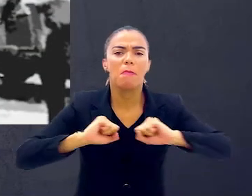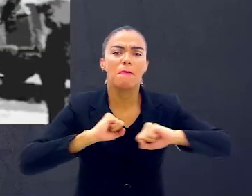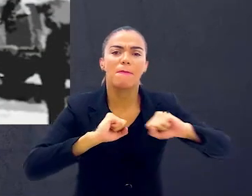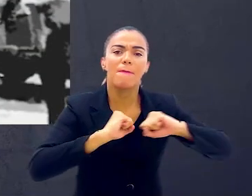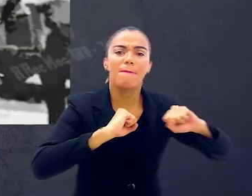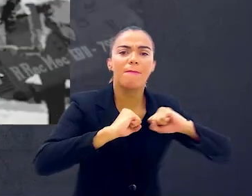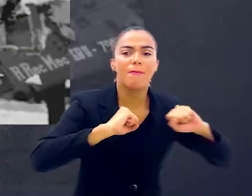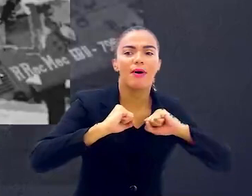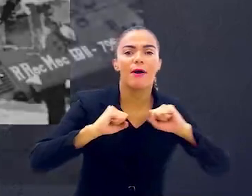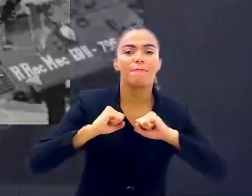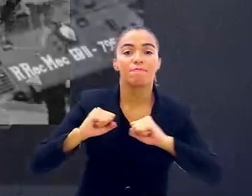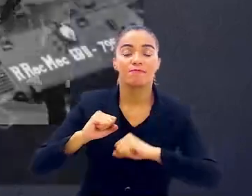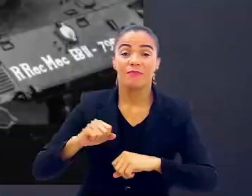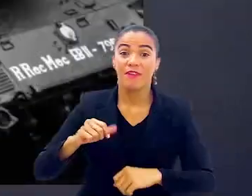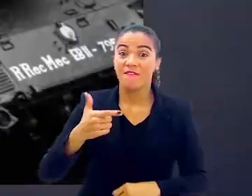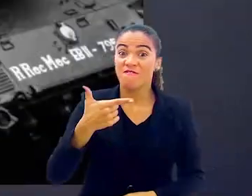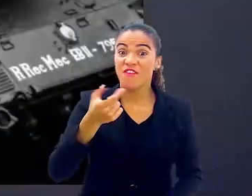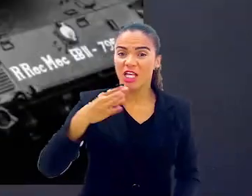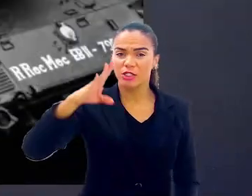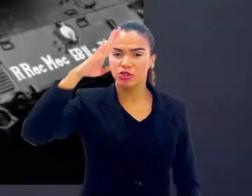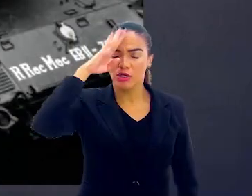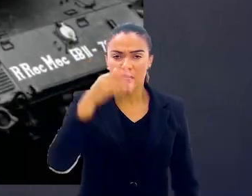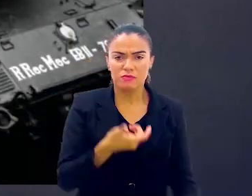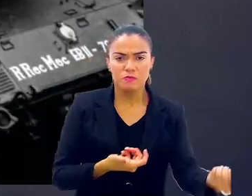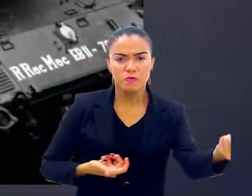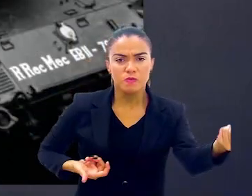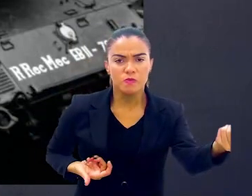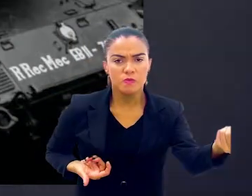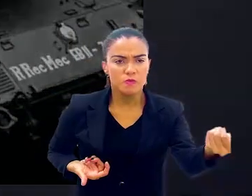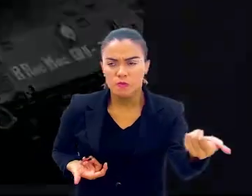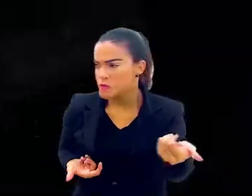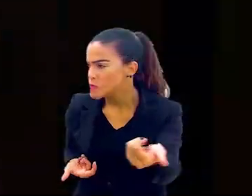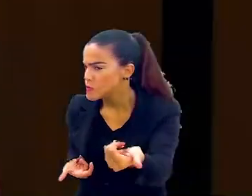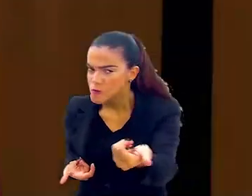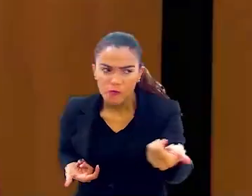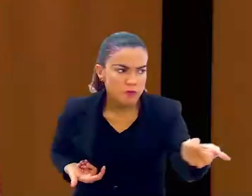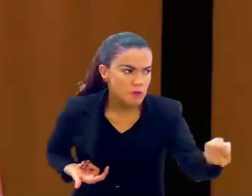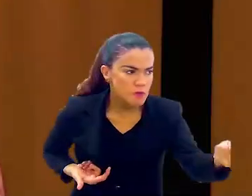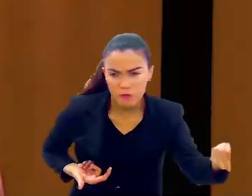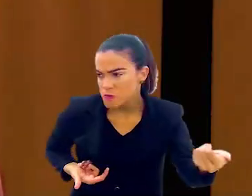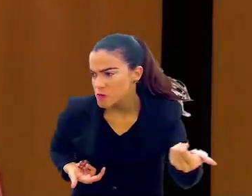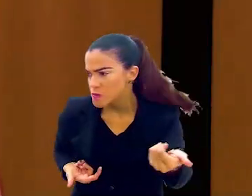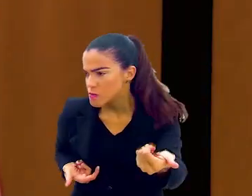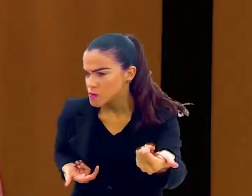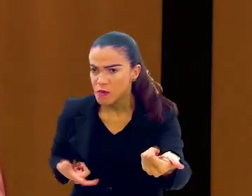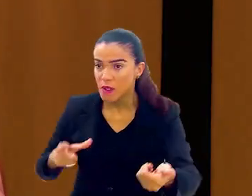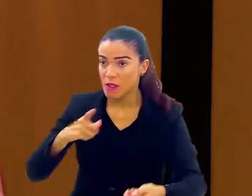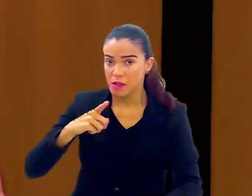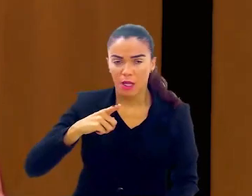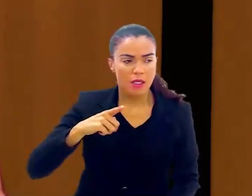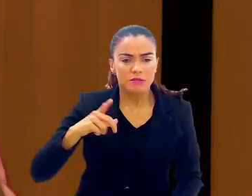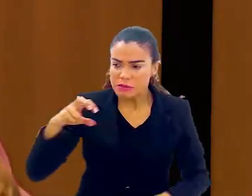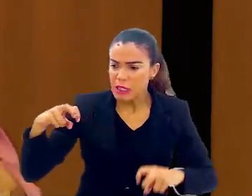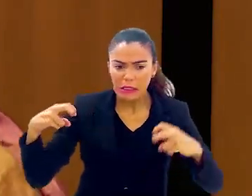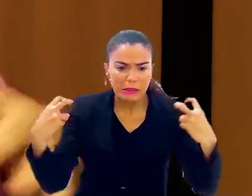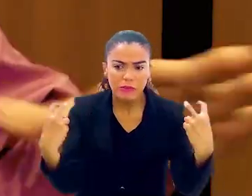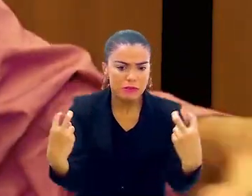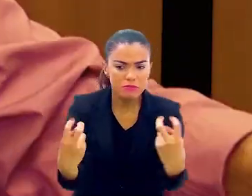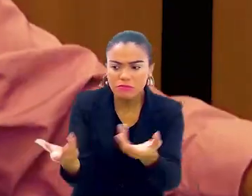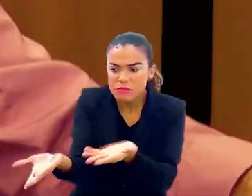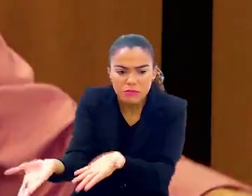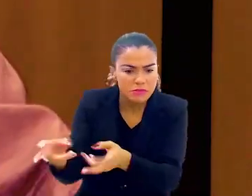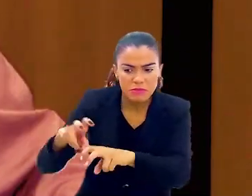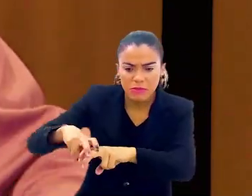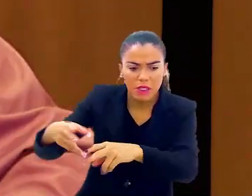bater, daqui a pouco subiram uns 20 soldados, um fuzil. E disse, não tem os oficiais aí? Eu falei, não tem não. Então, mas senta aí. Aí